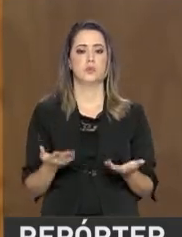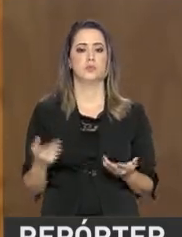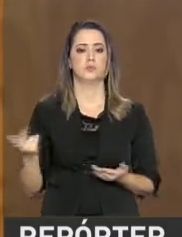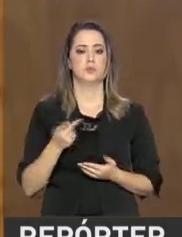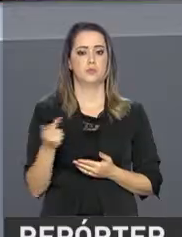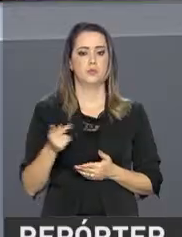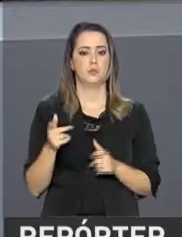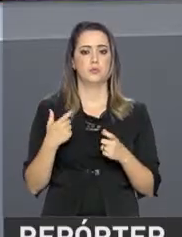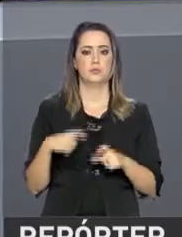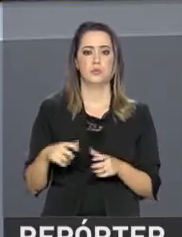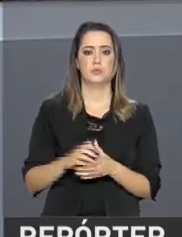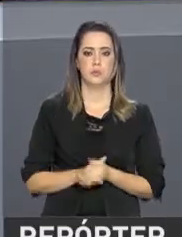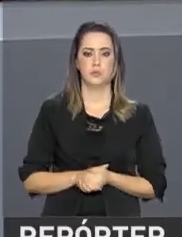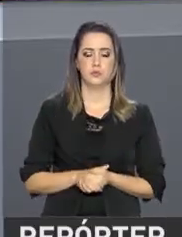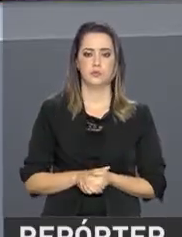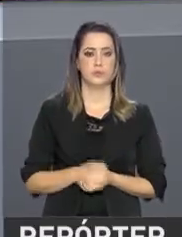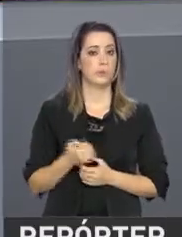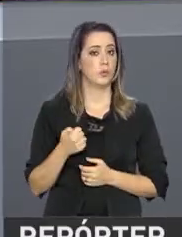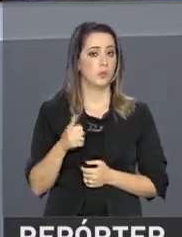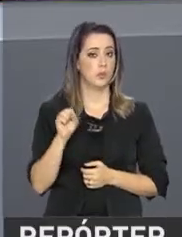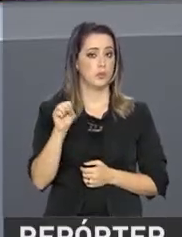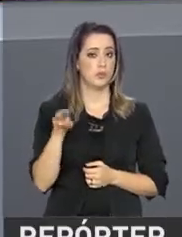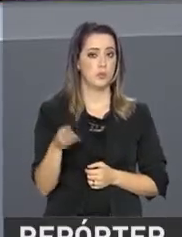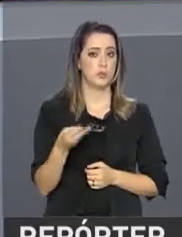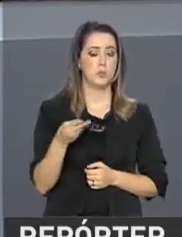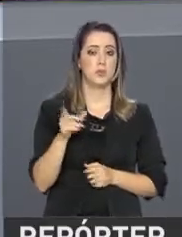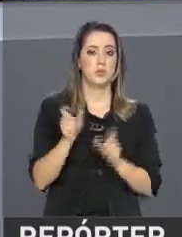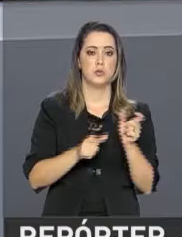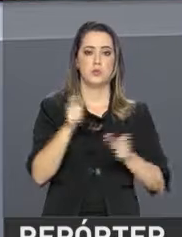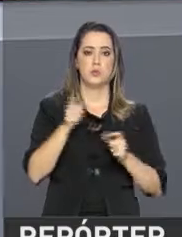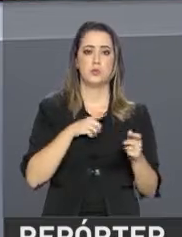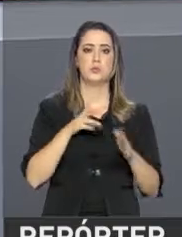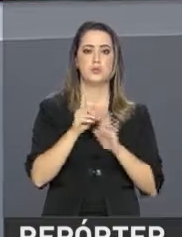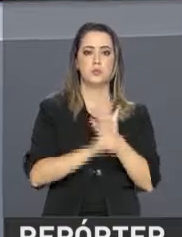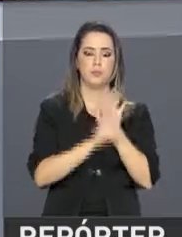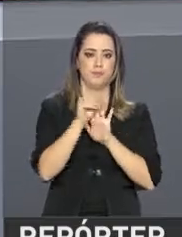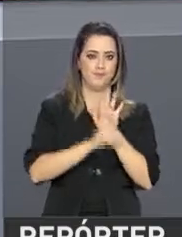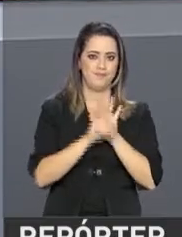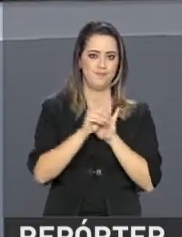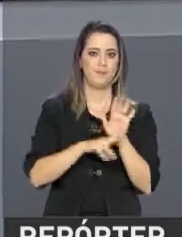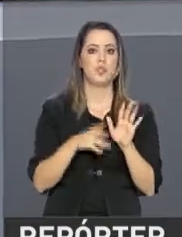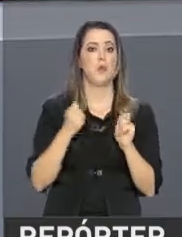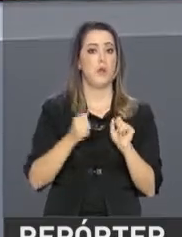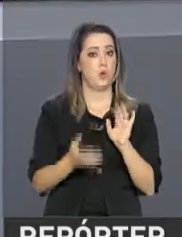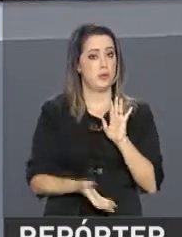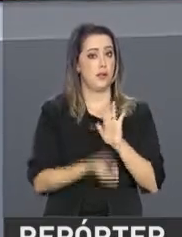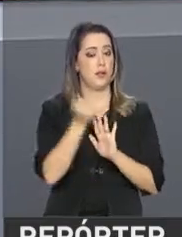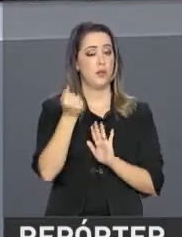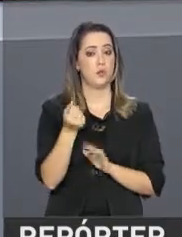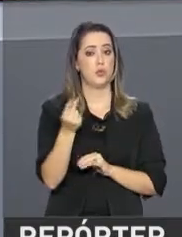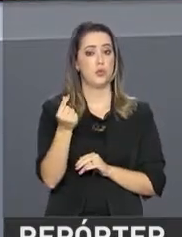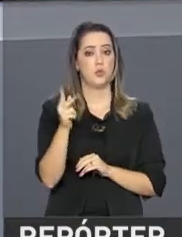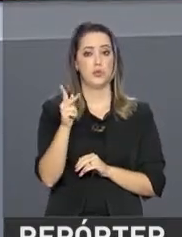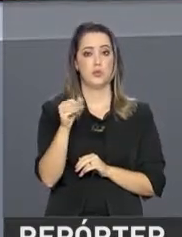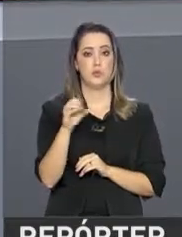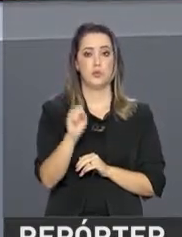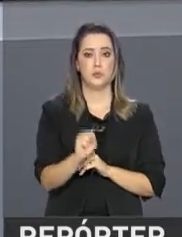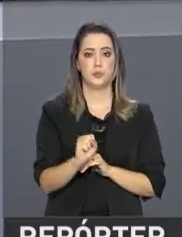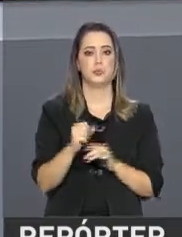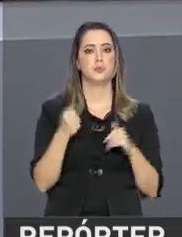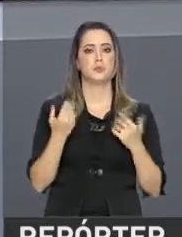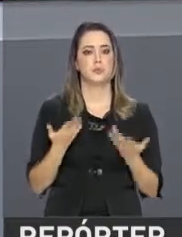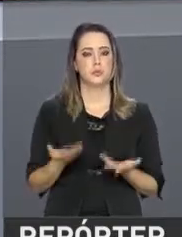localidades quase oito milhões de brasileiros têm direito e ainda podem sacar o abono do pis pasep